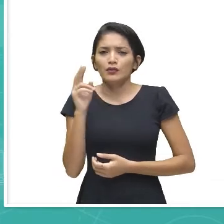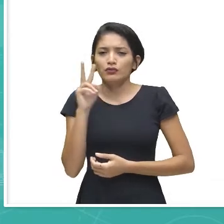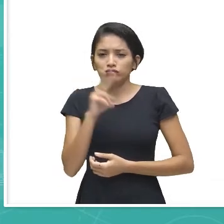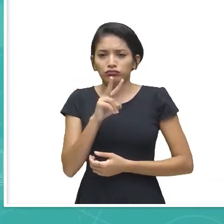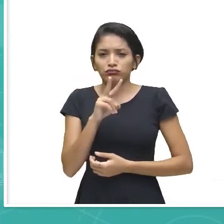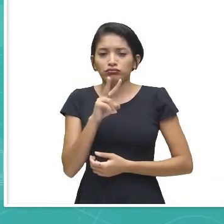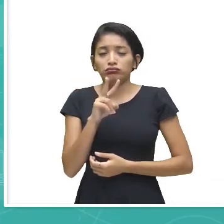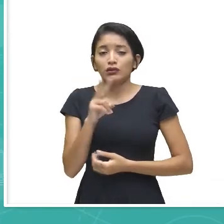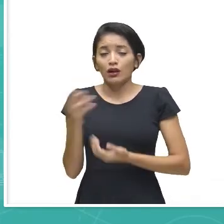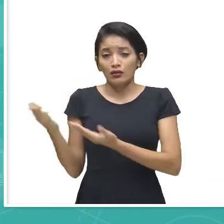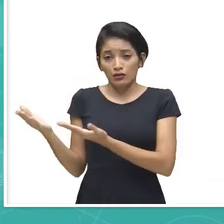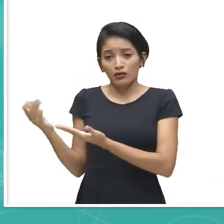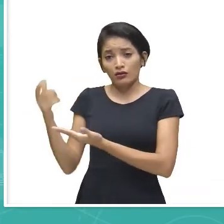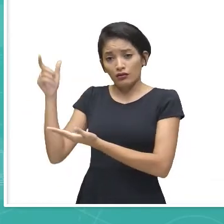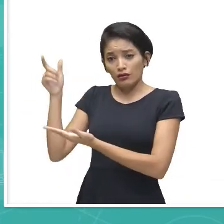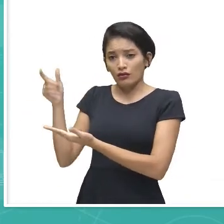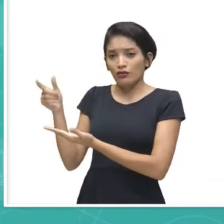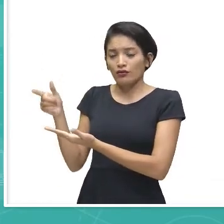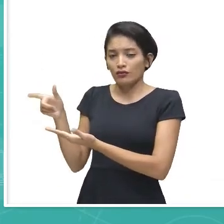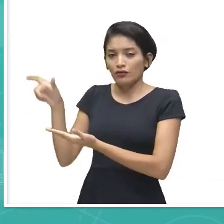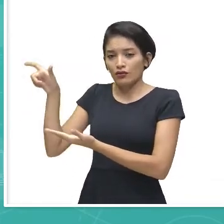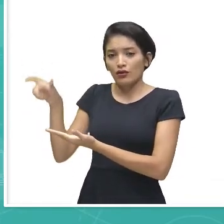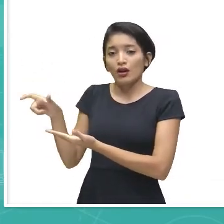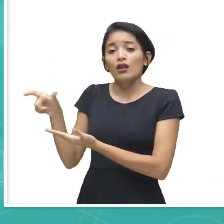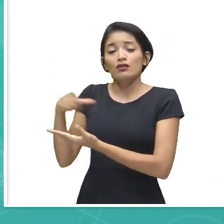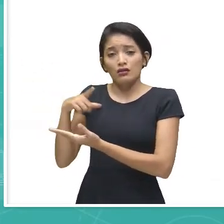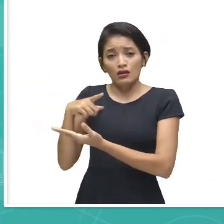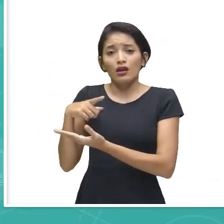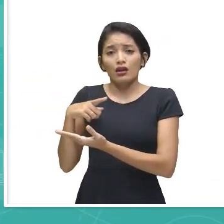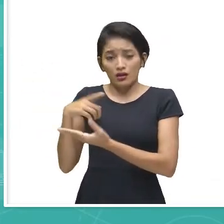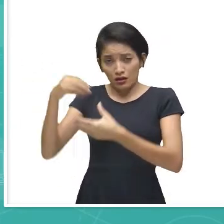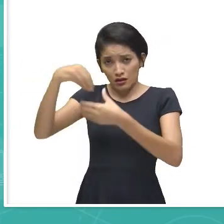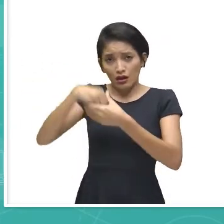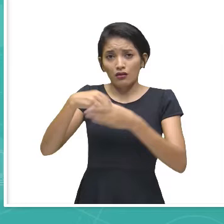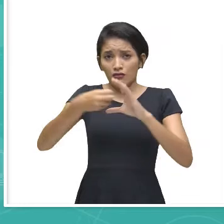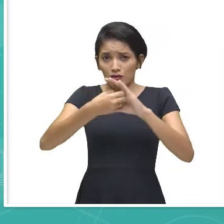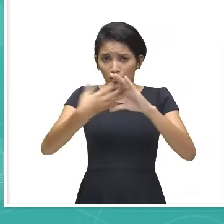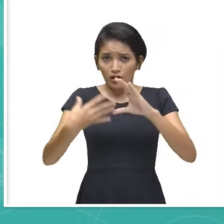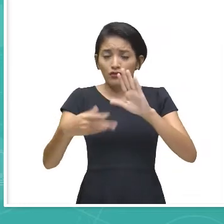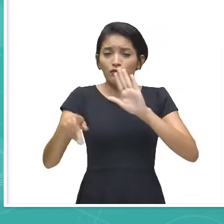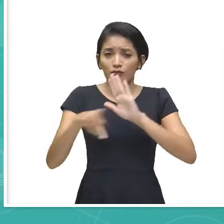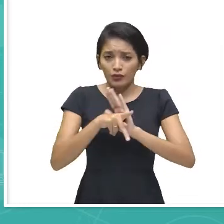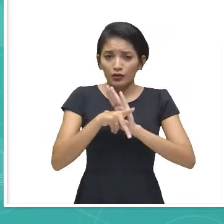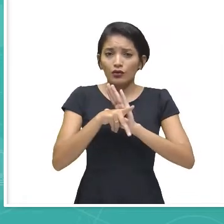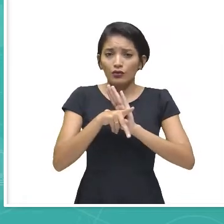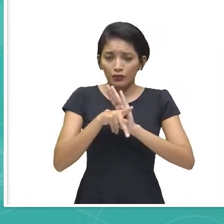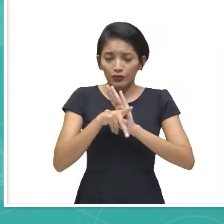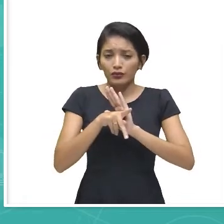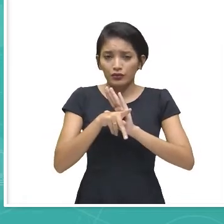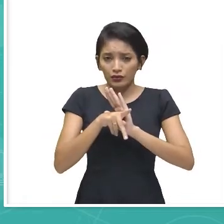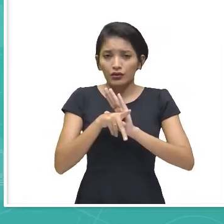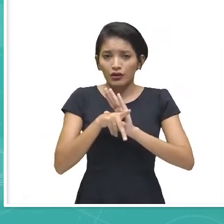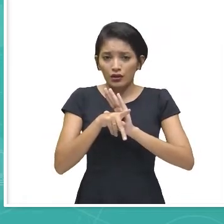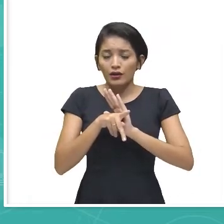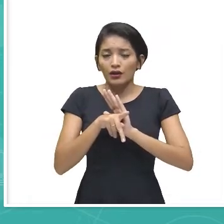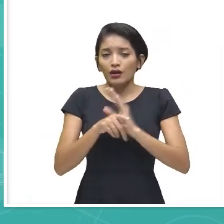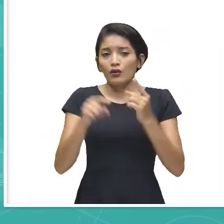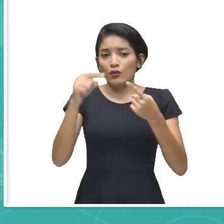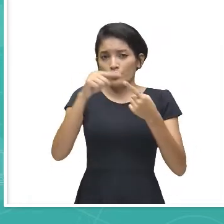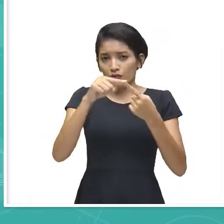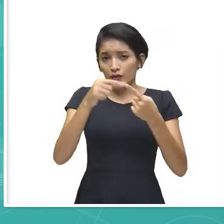gente perceber que eu estou classificada dentro desse biotipo que é, na verdade, somatotipo, que é